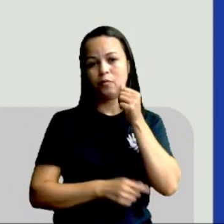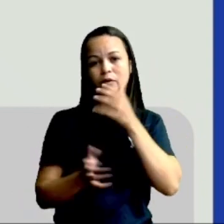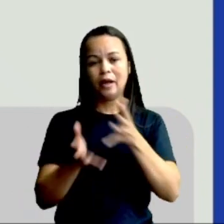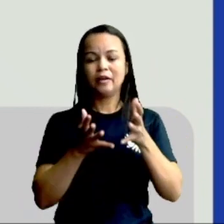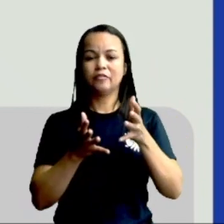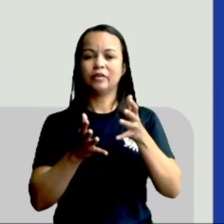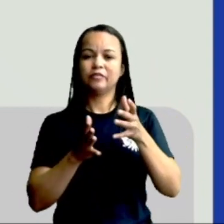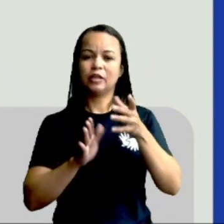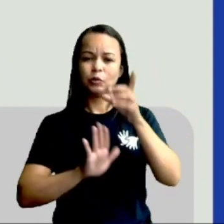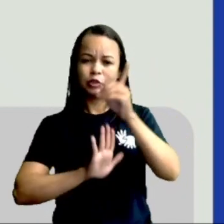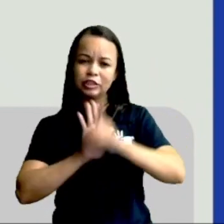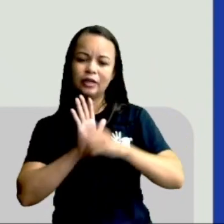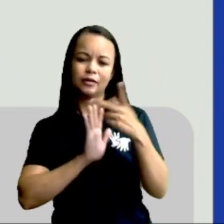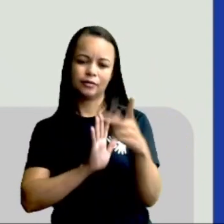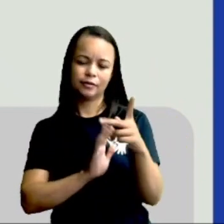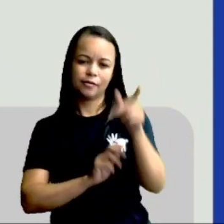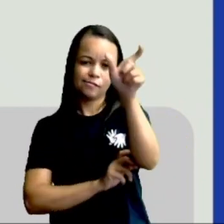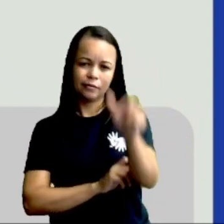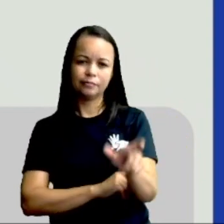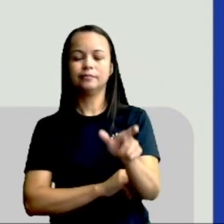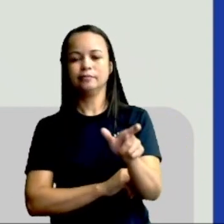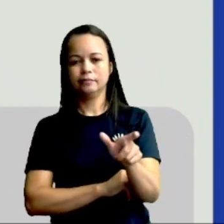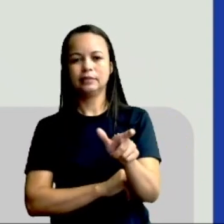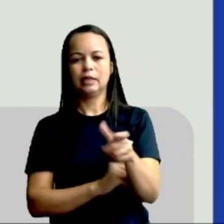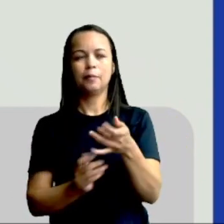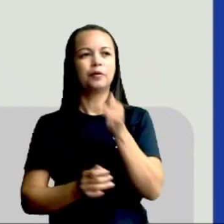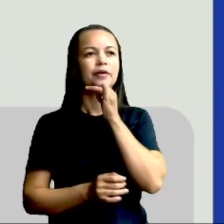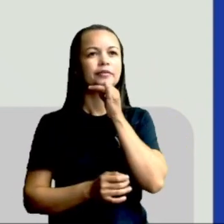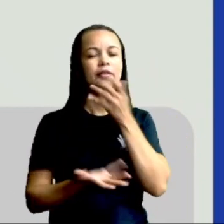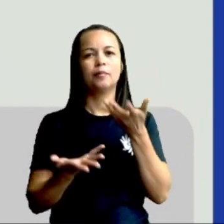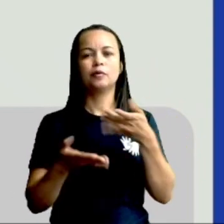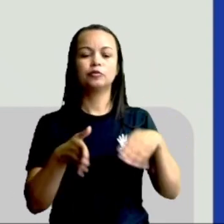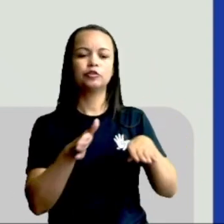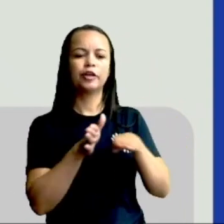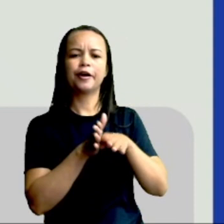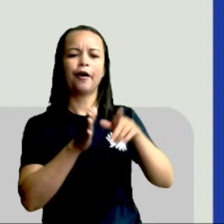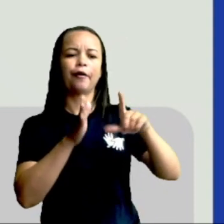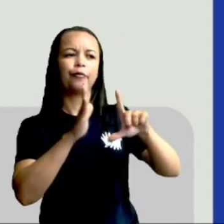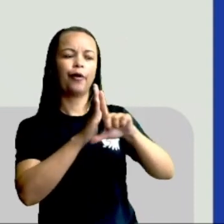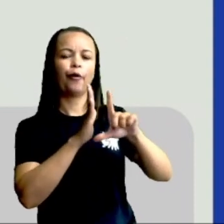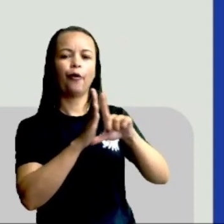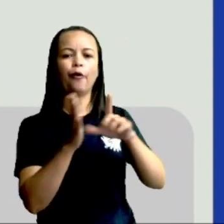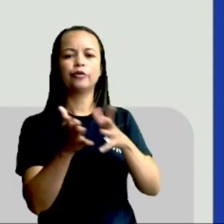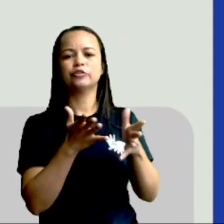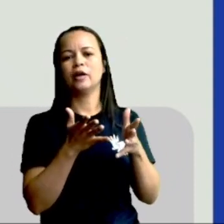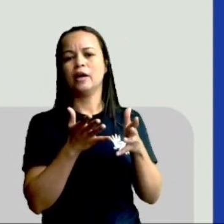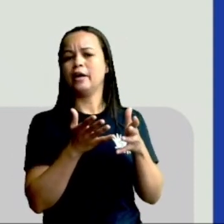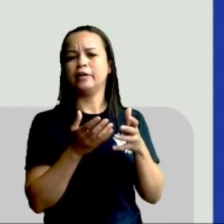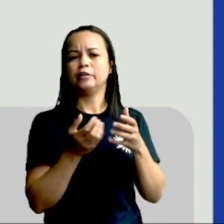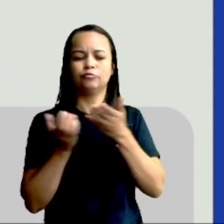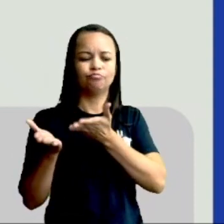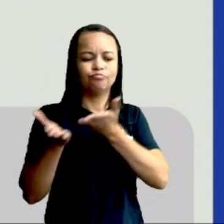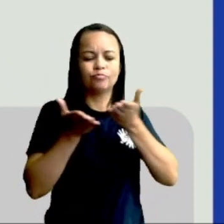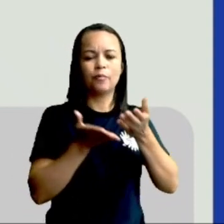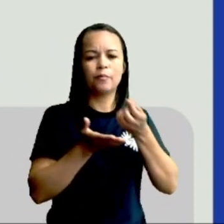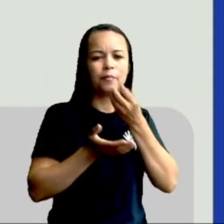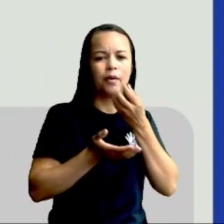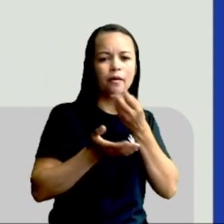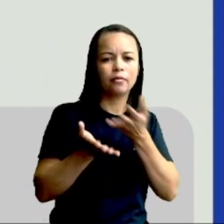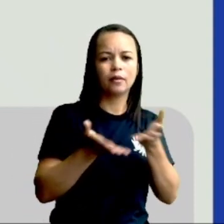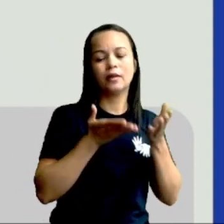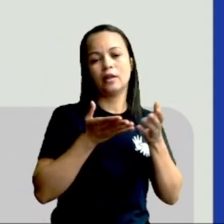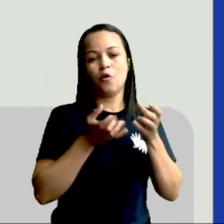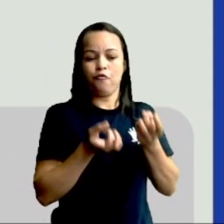os direitos daquela pessoa, né? Como, por exemplo, chegar numa loja e a gente não ser bem atendido,